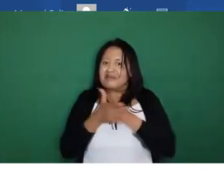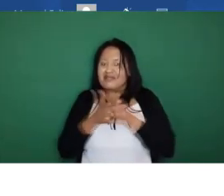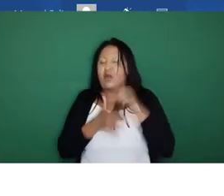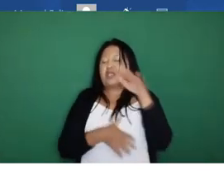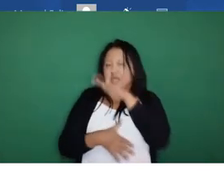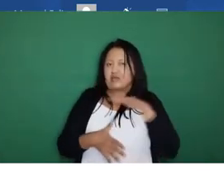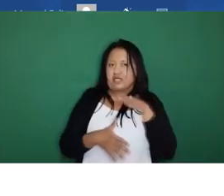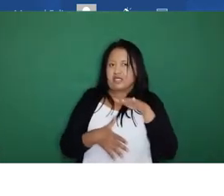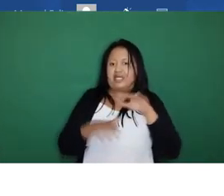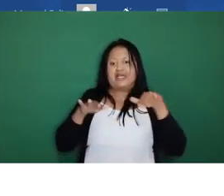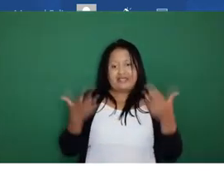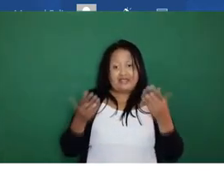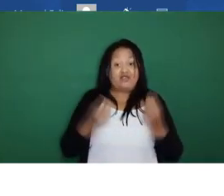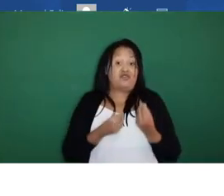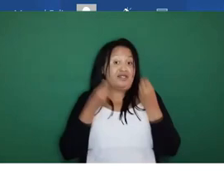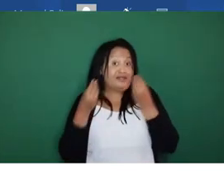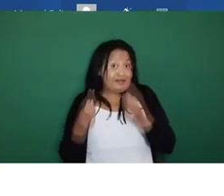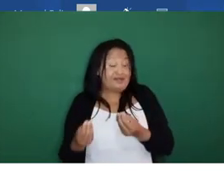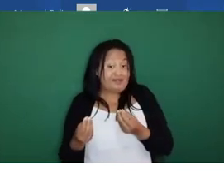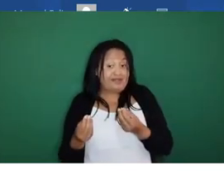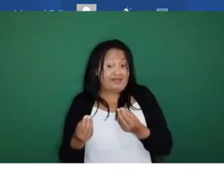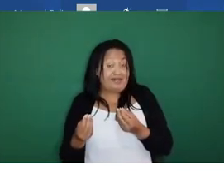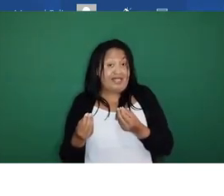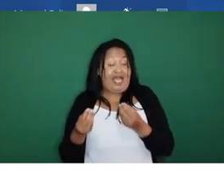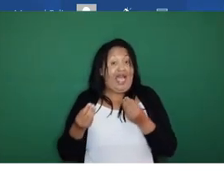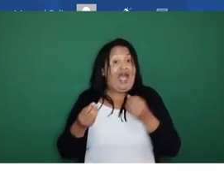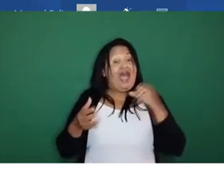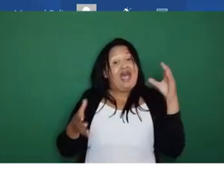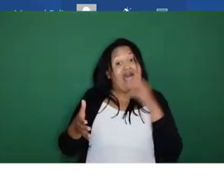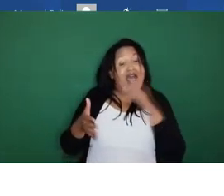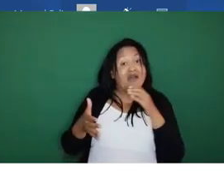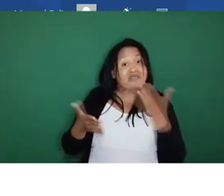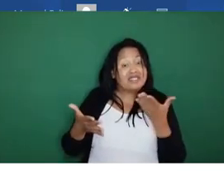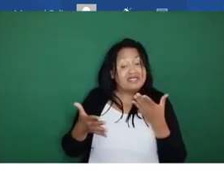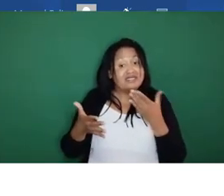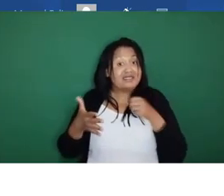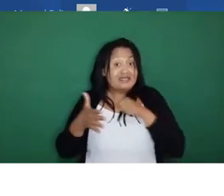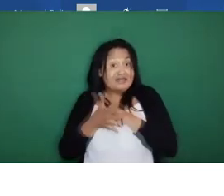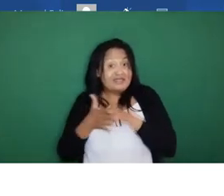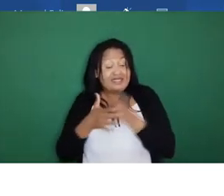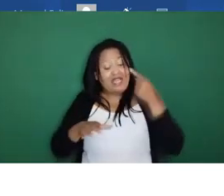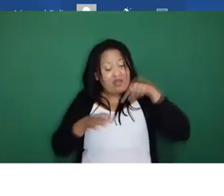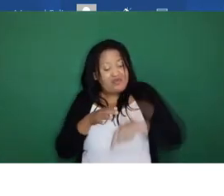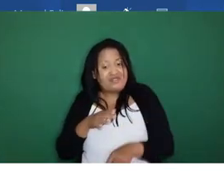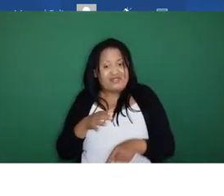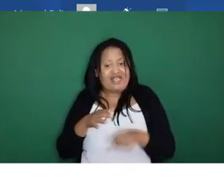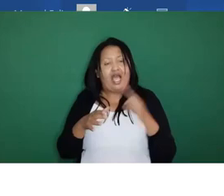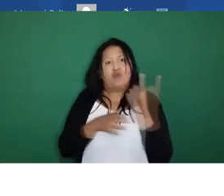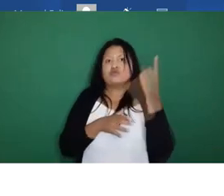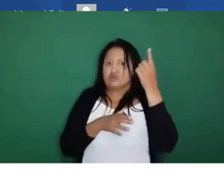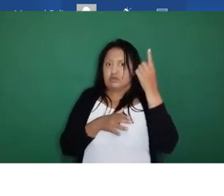foi dada densidade aceleração da gravidade e o h que é a profundidade certa altura